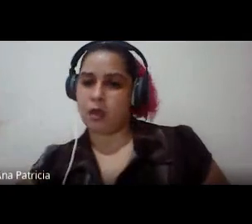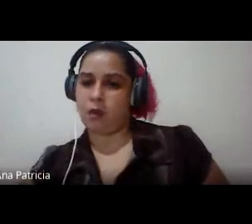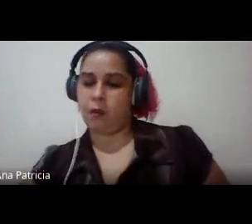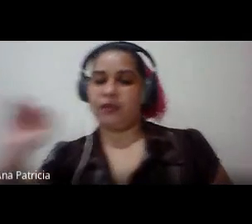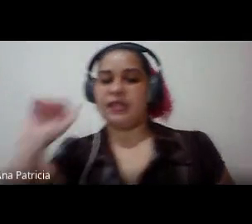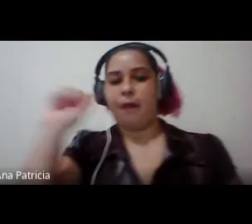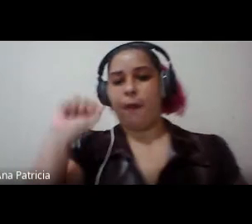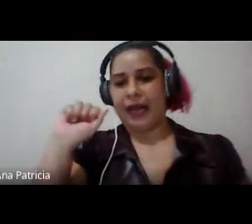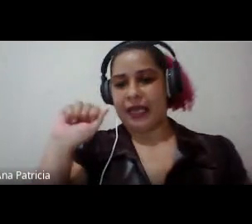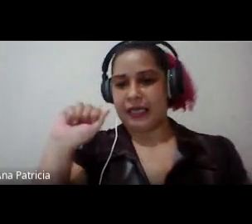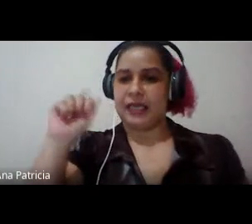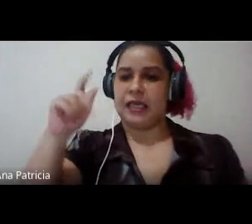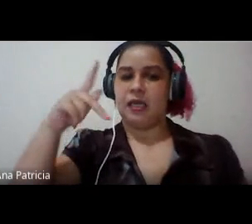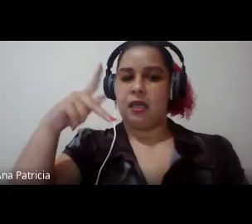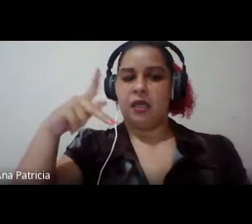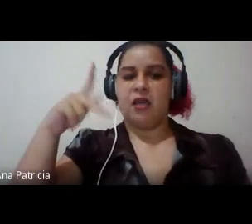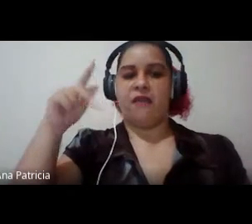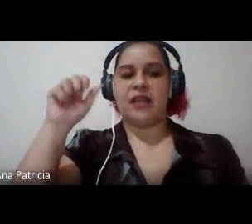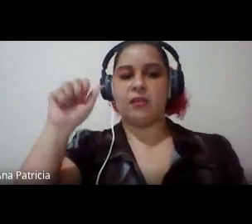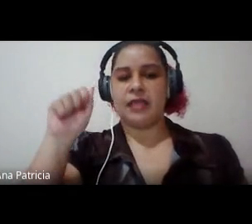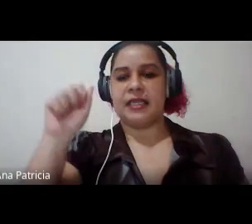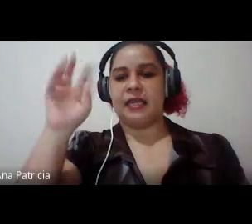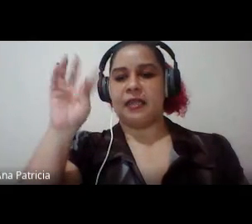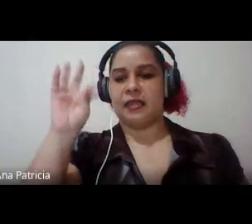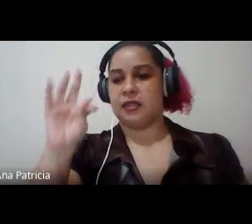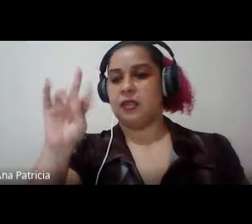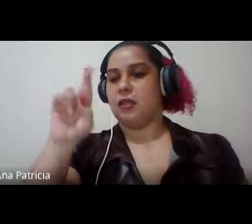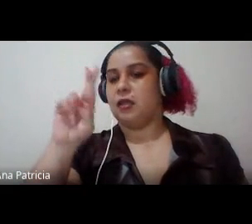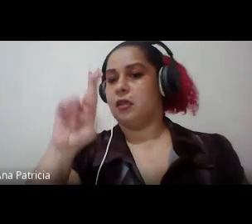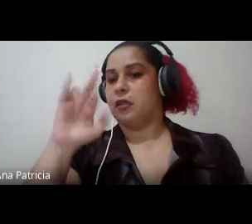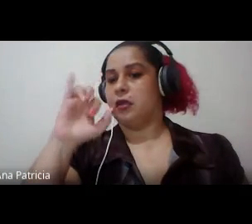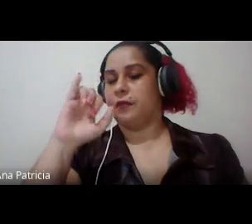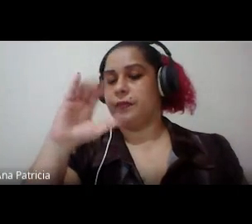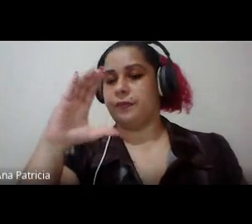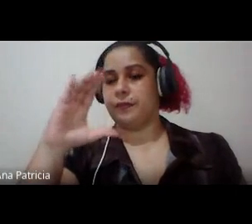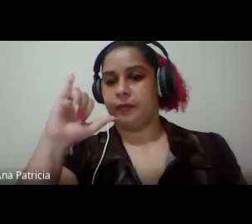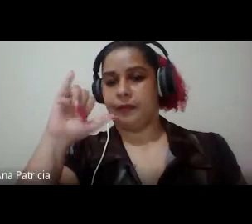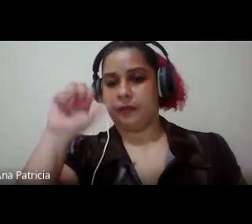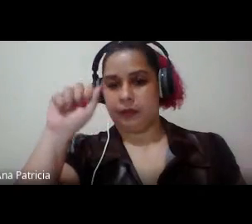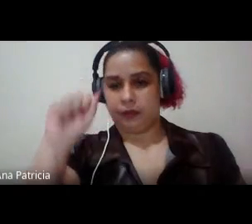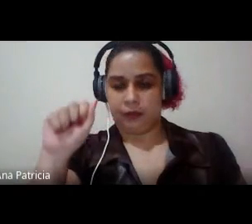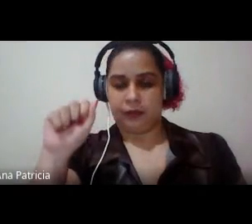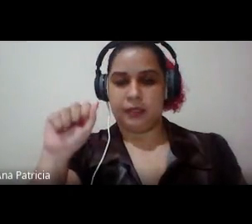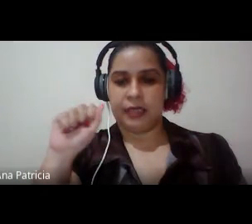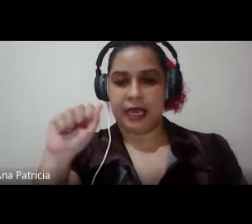Patrícia, andando com a mão, não. Eu posso fazer a mão parada aqui e eu faço as letras.